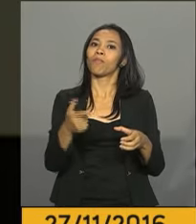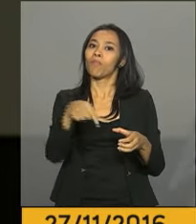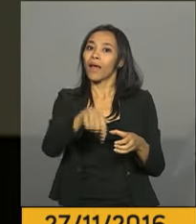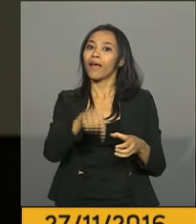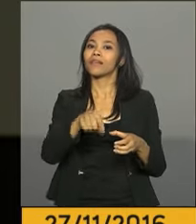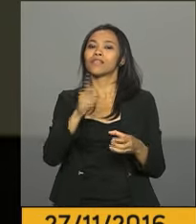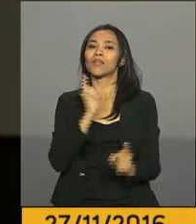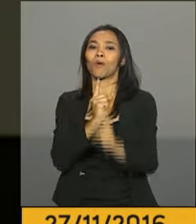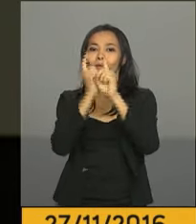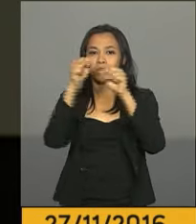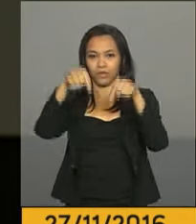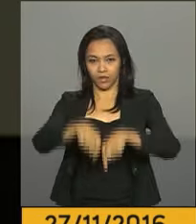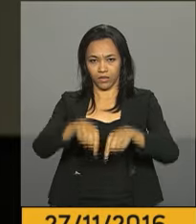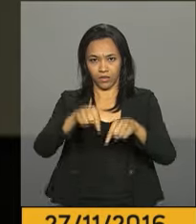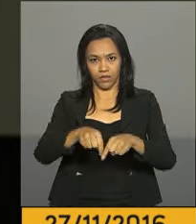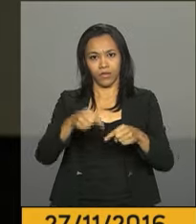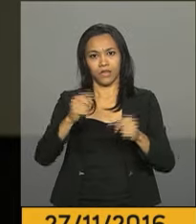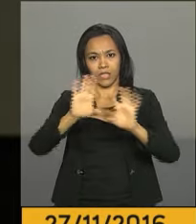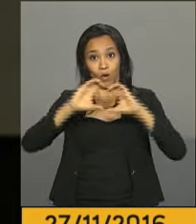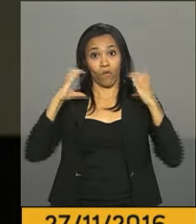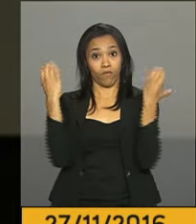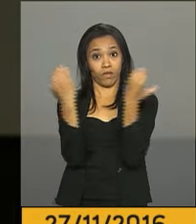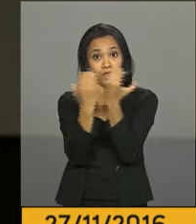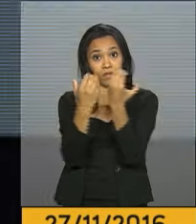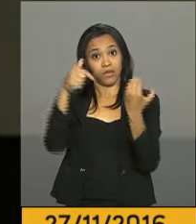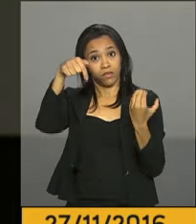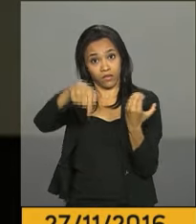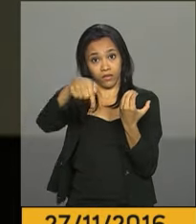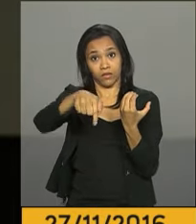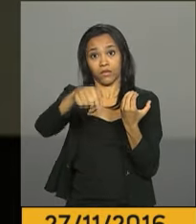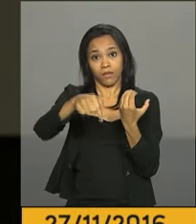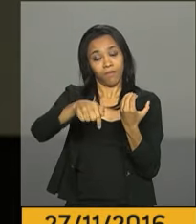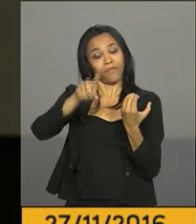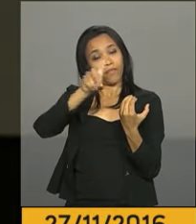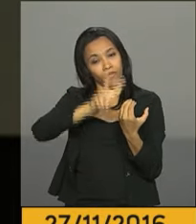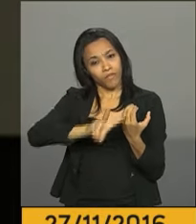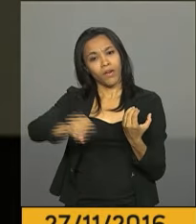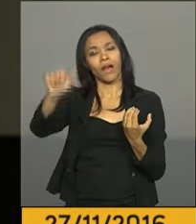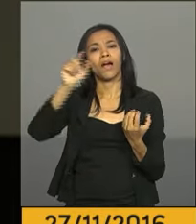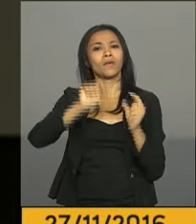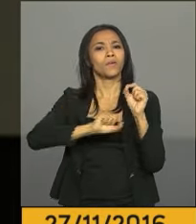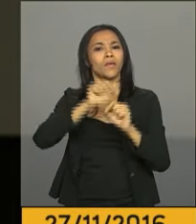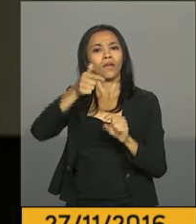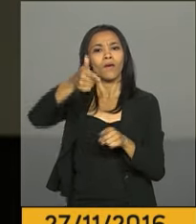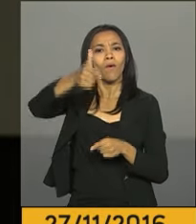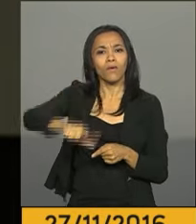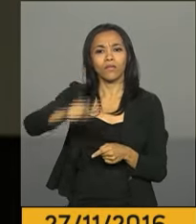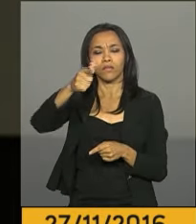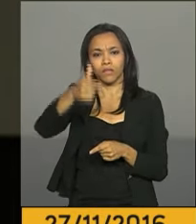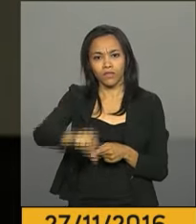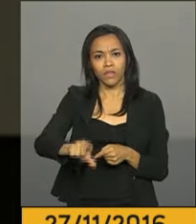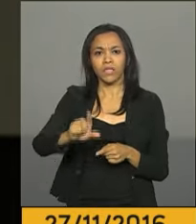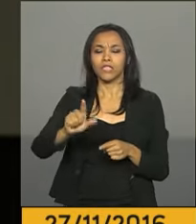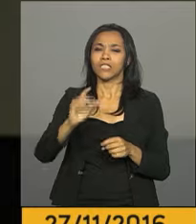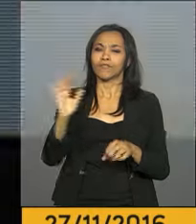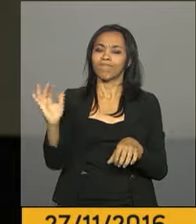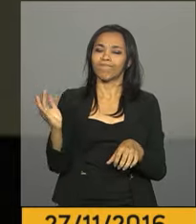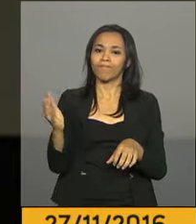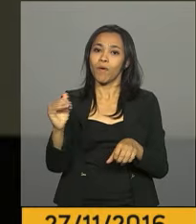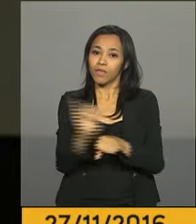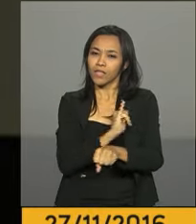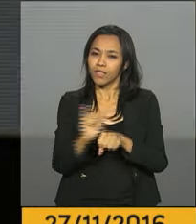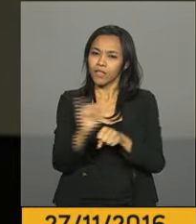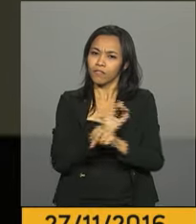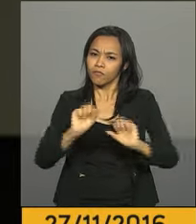para este encontro, para esta conferência que farão, servirão para, mais uma vez, fortalecer